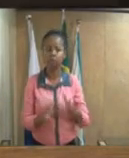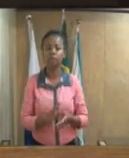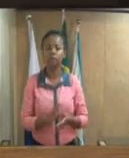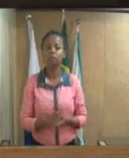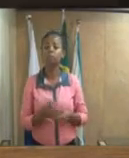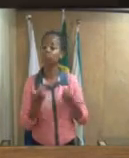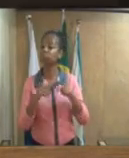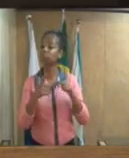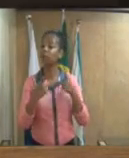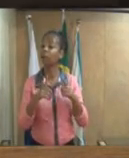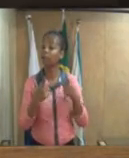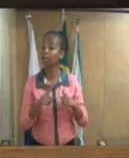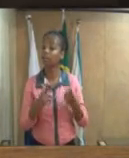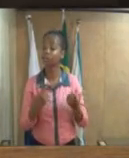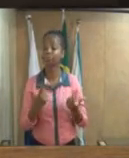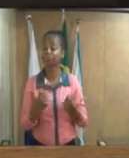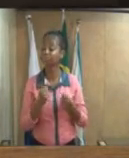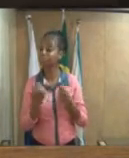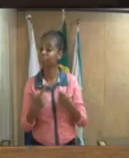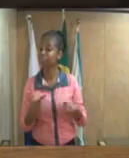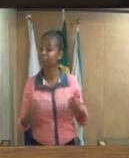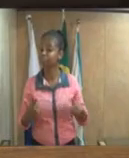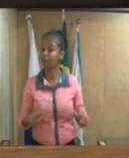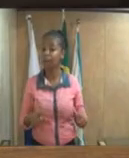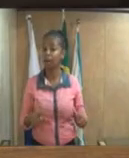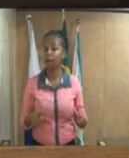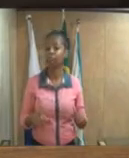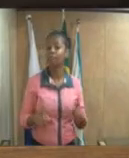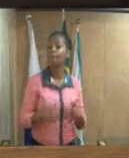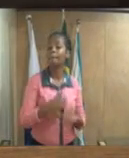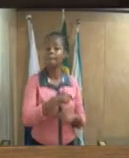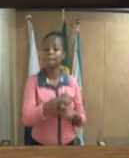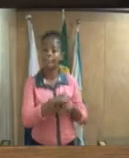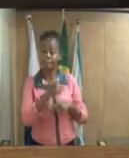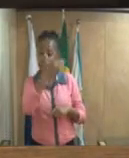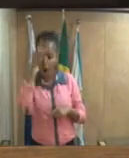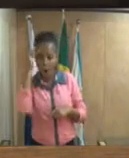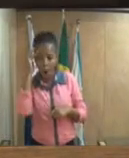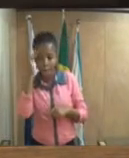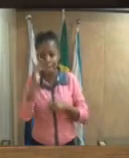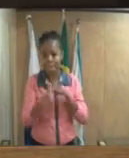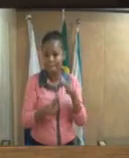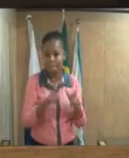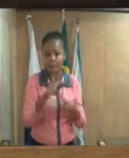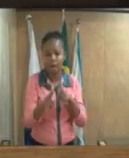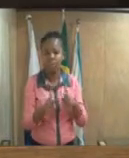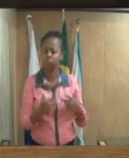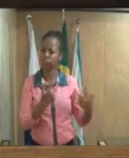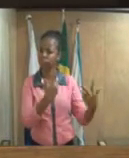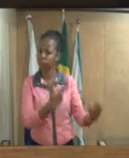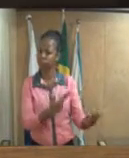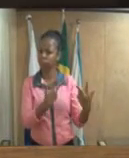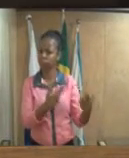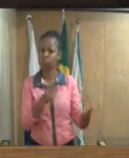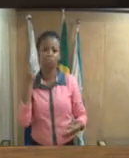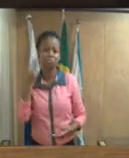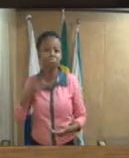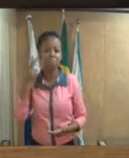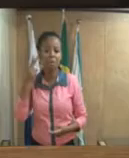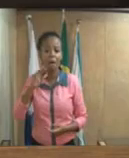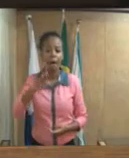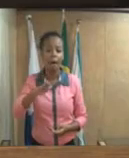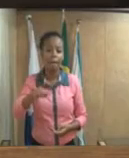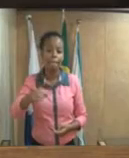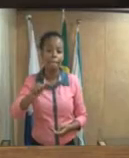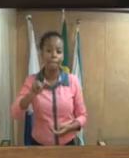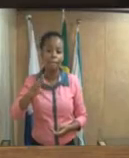de operadores do direito, como o doutor Marcos Tavares. E aí a